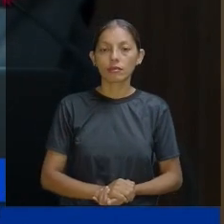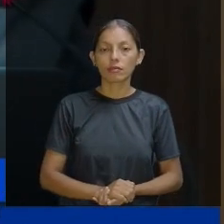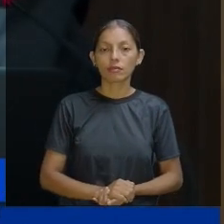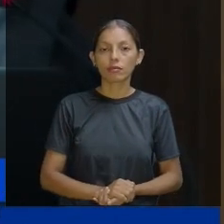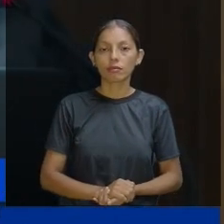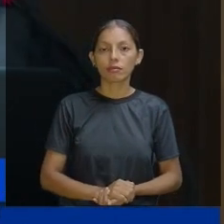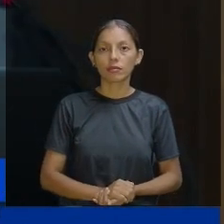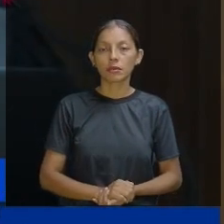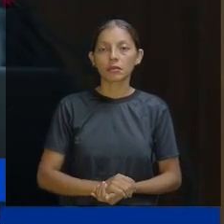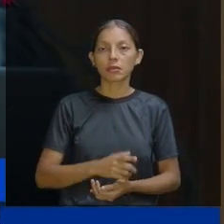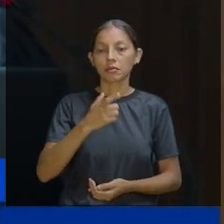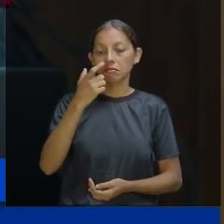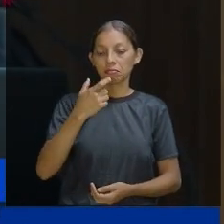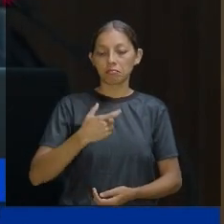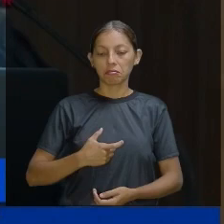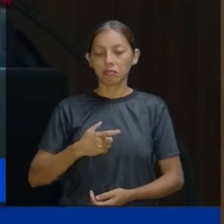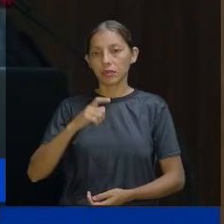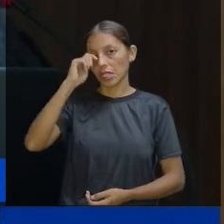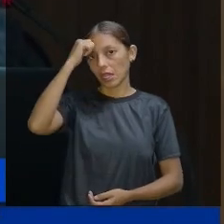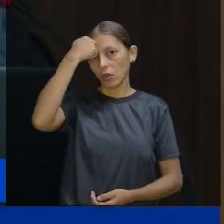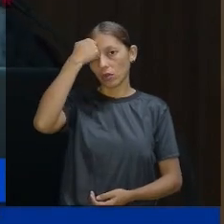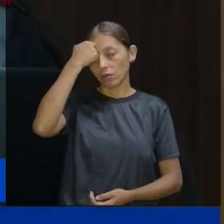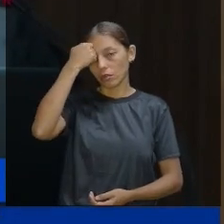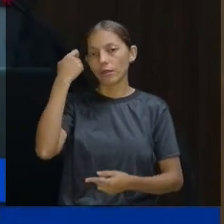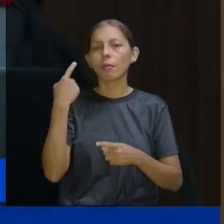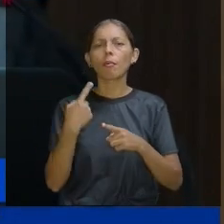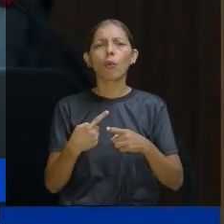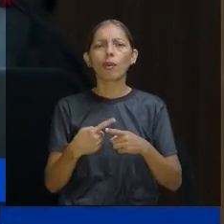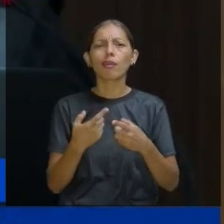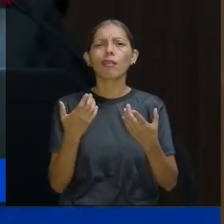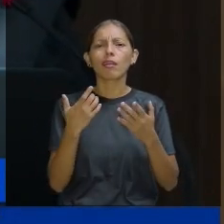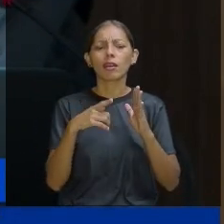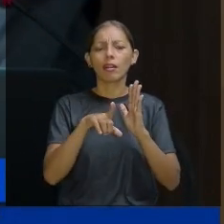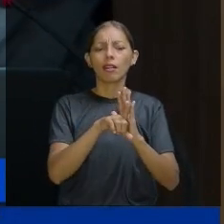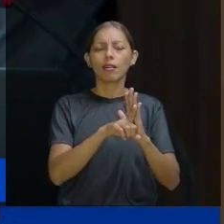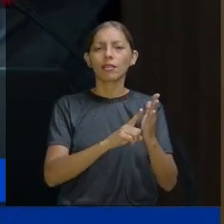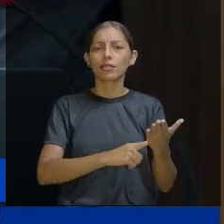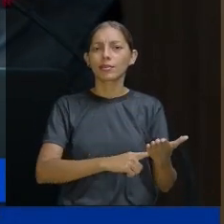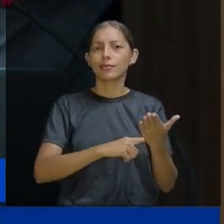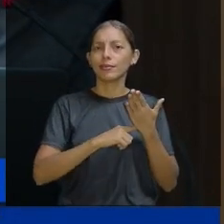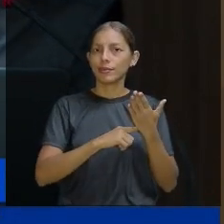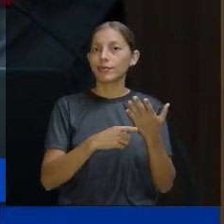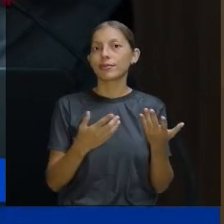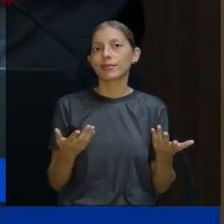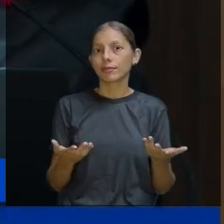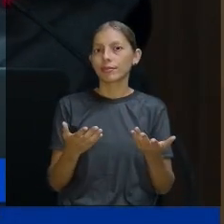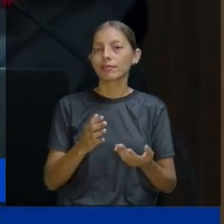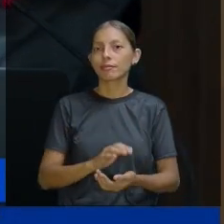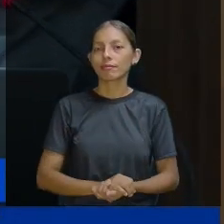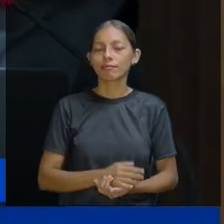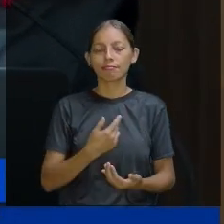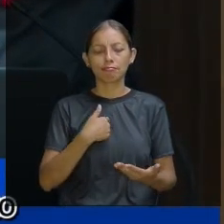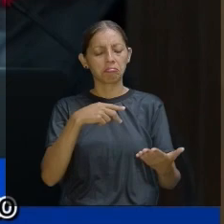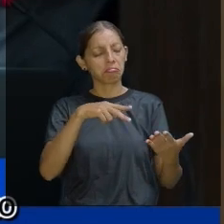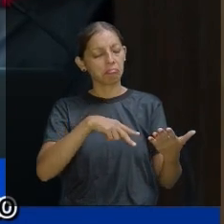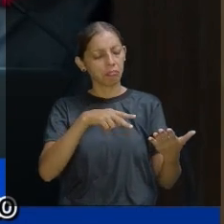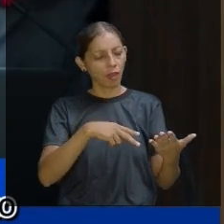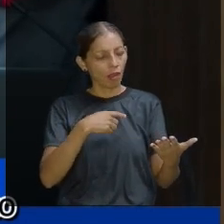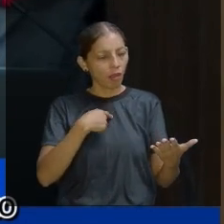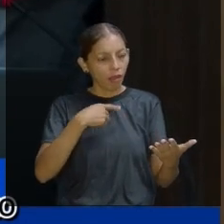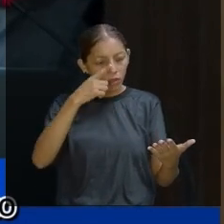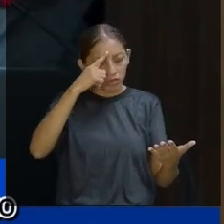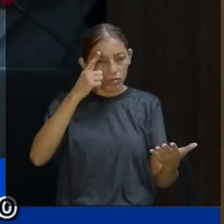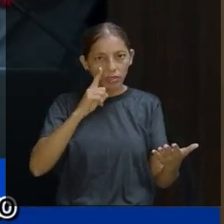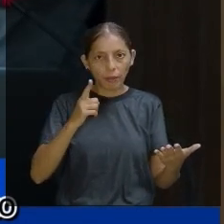negras só para ter os benefícios da lei. E agora no eleitoral quando eu vi os números, eu não tinha essa noção